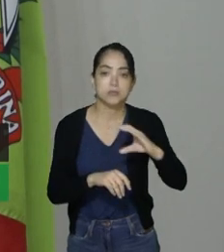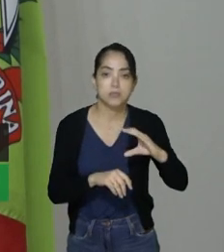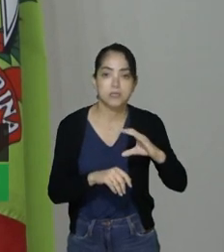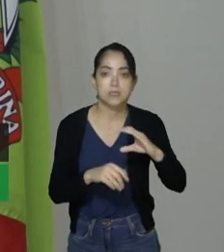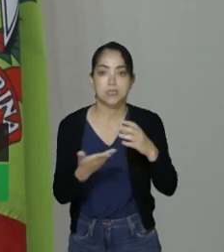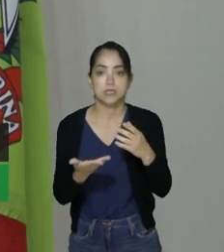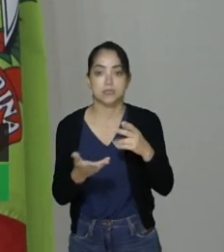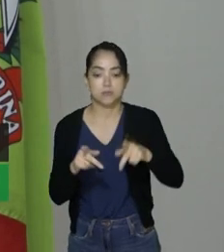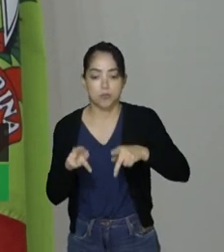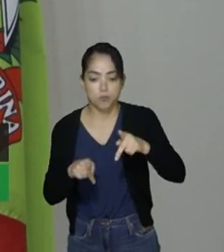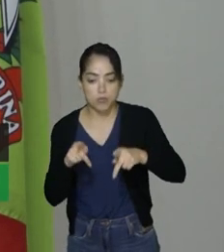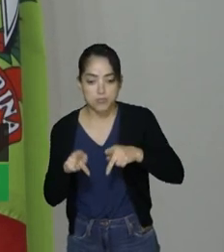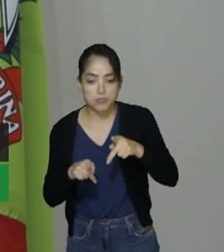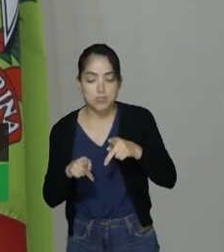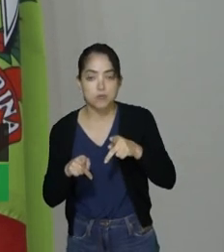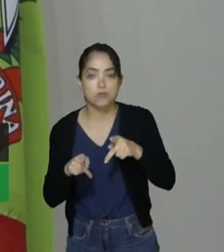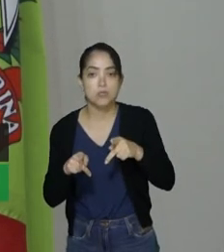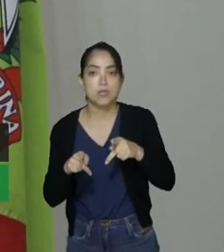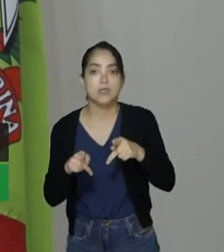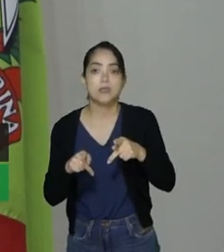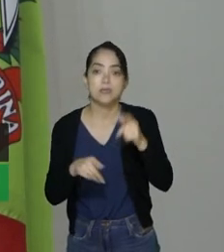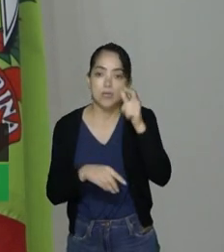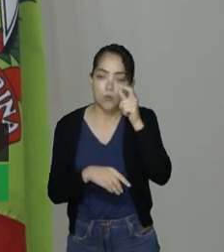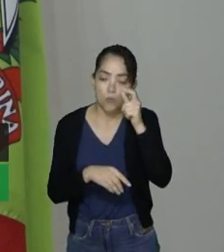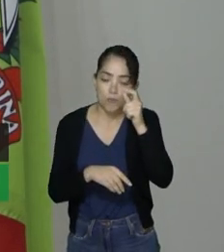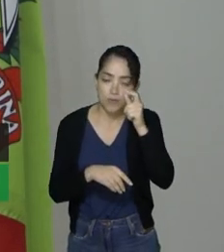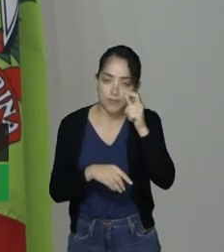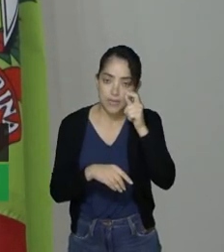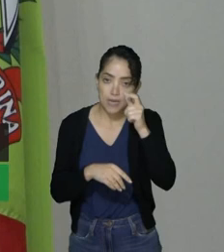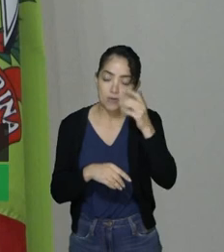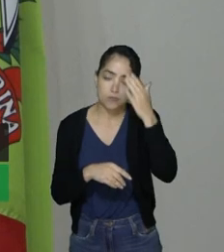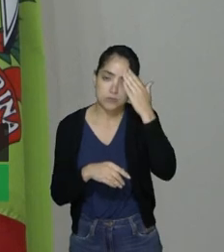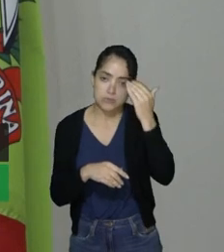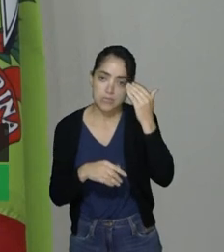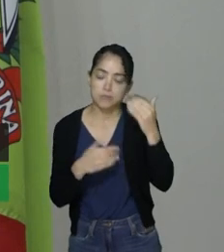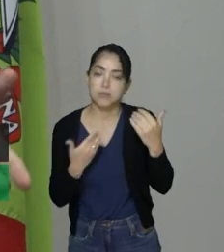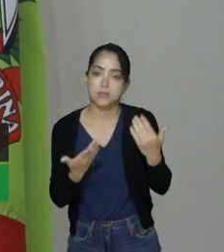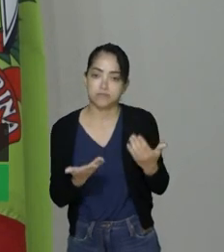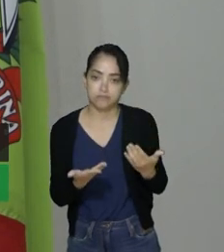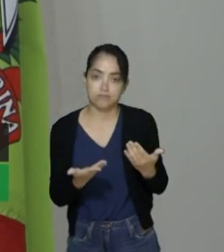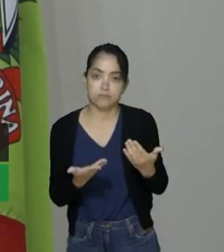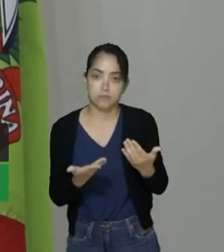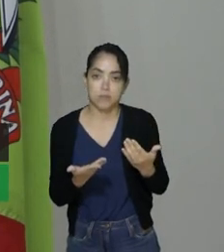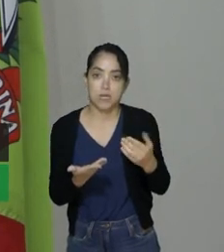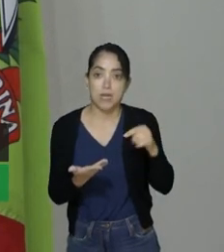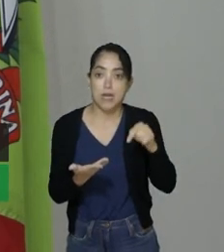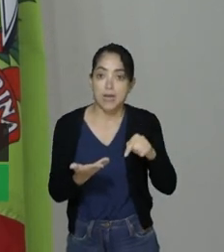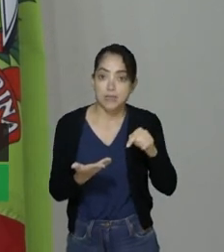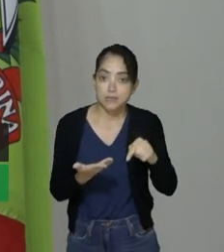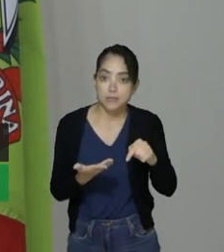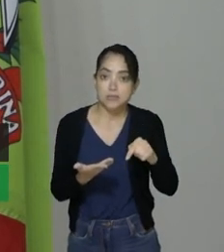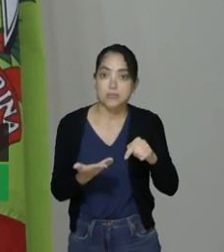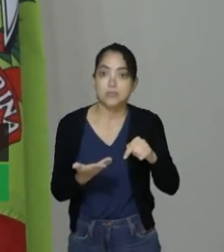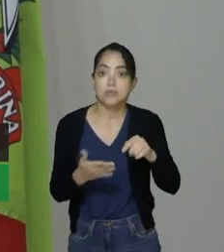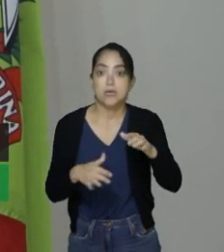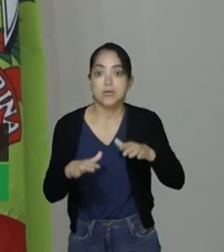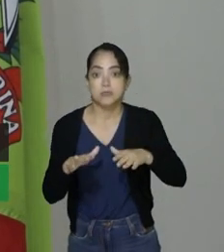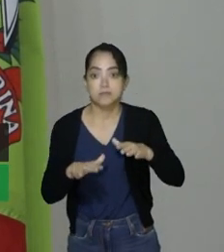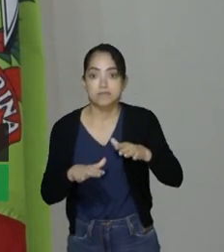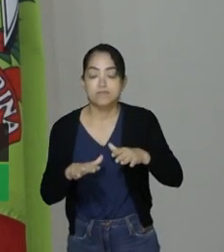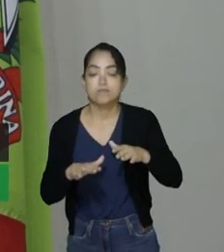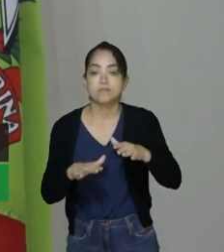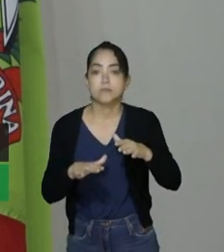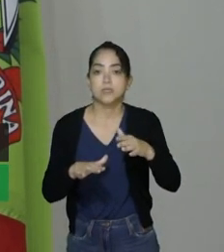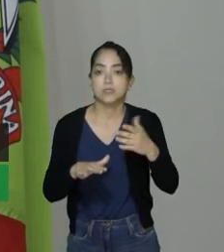também ao longo dessa jornada. Tenho certeza que aqueles que me acompanharam sabem que aqui teve alguém que agiu de forma sincera em prol do